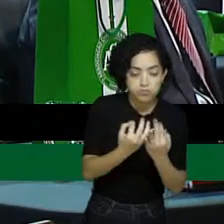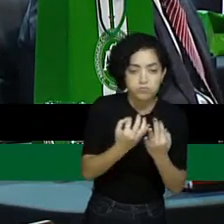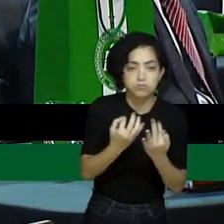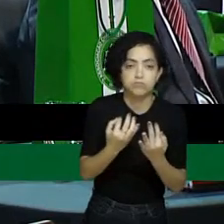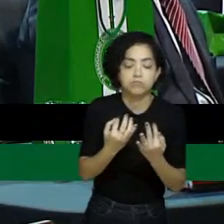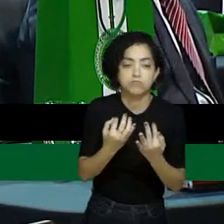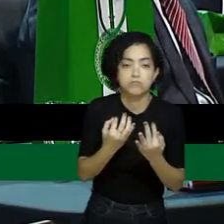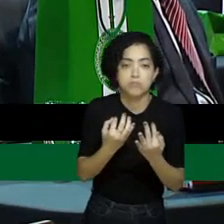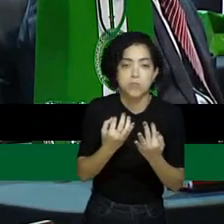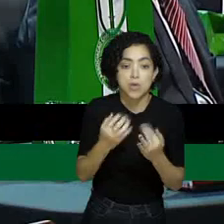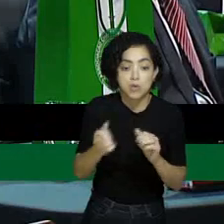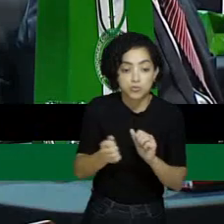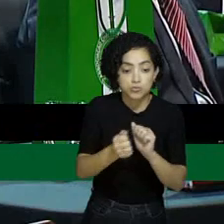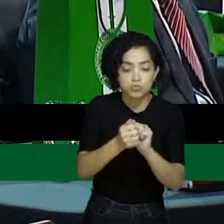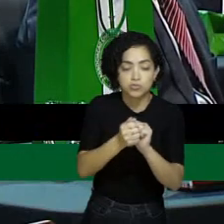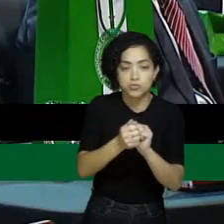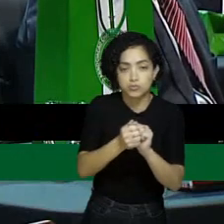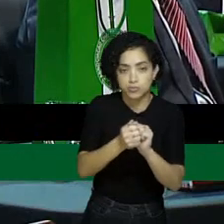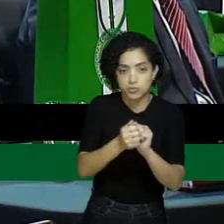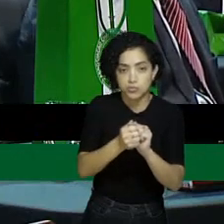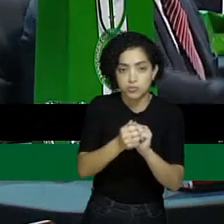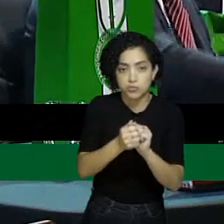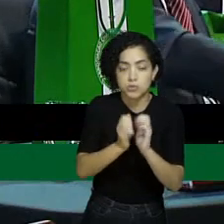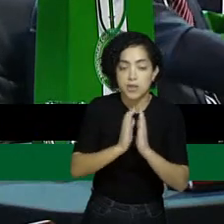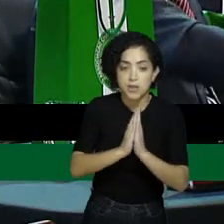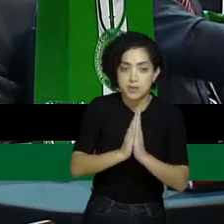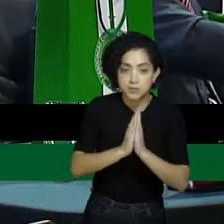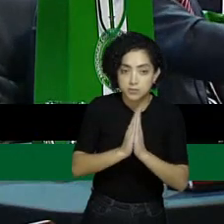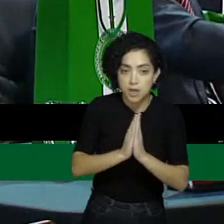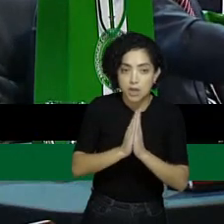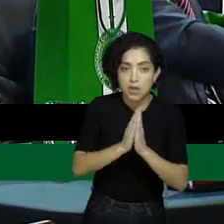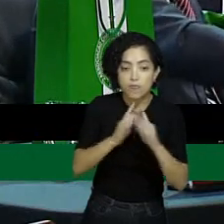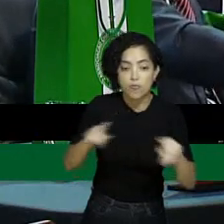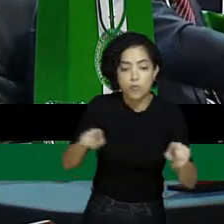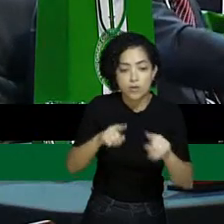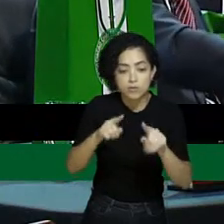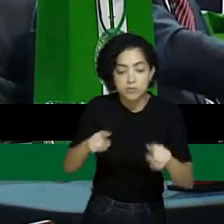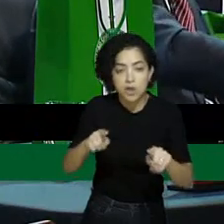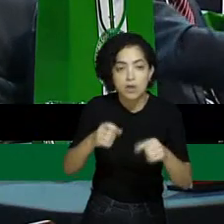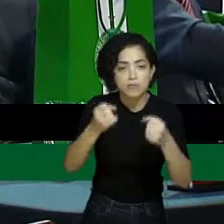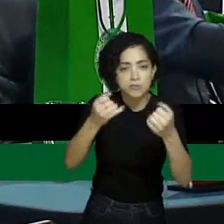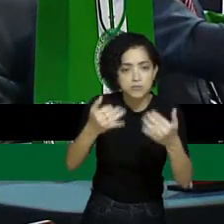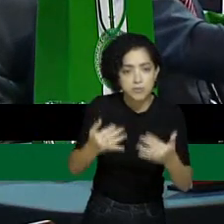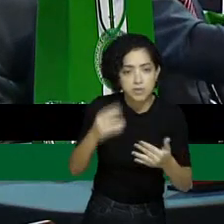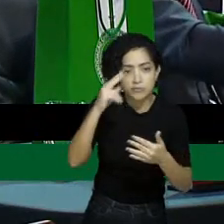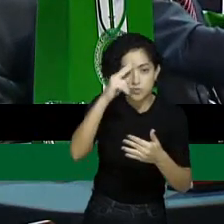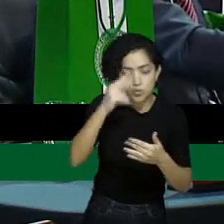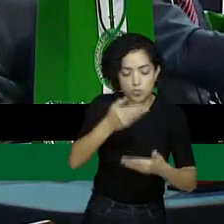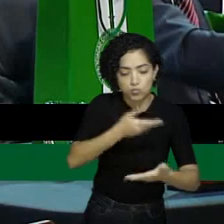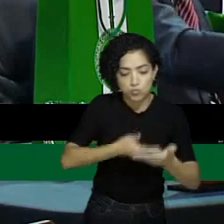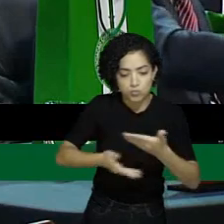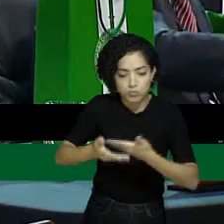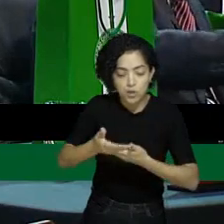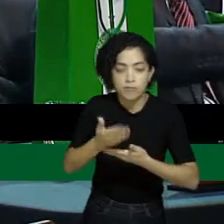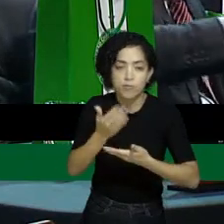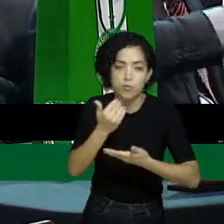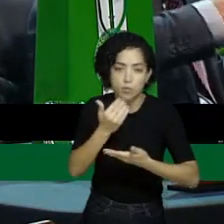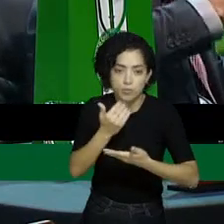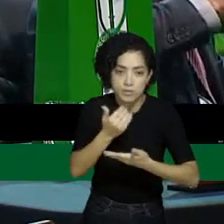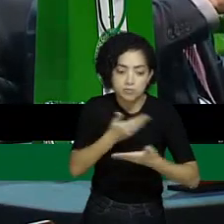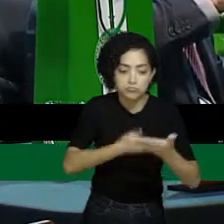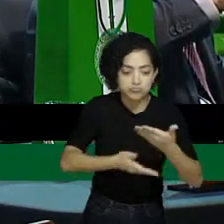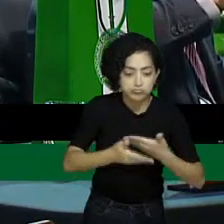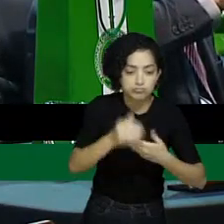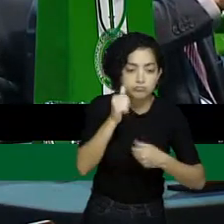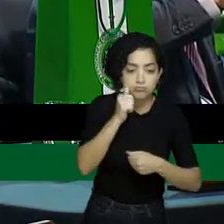genuína em que juntos rezavam, cantavam histórias, compartilhavam alimentos. As